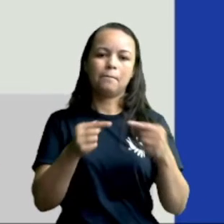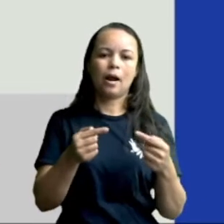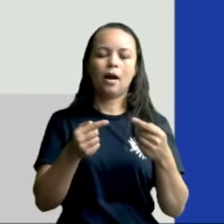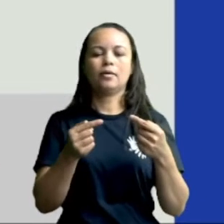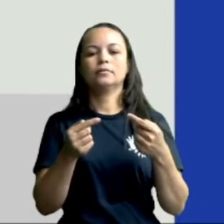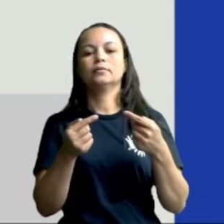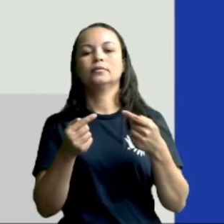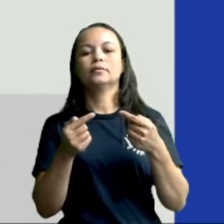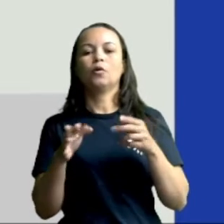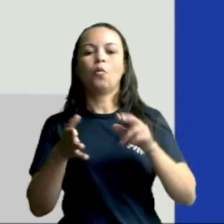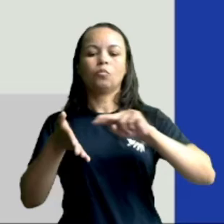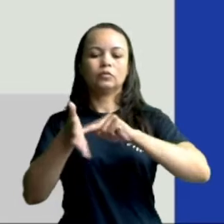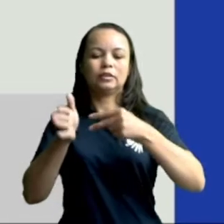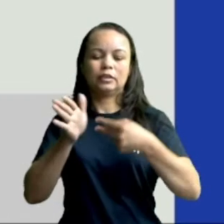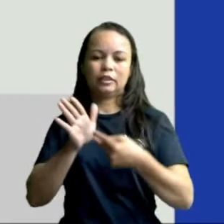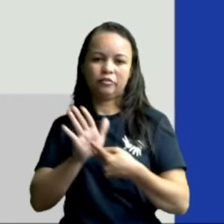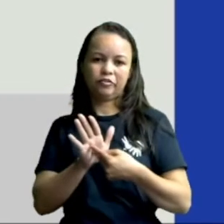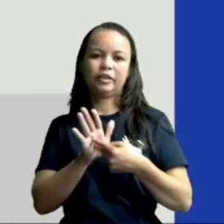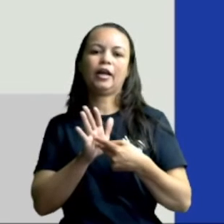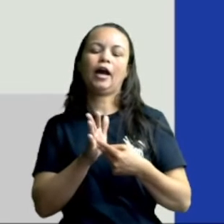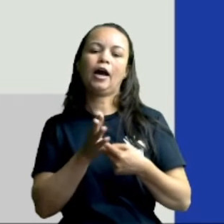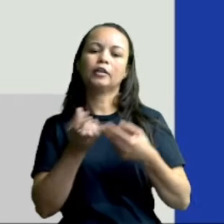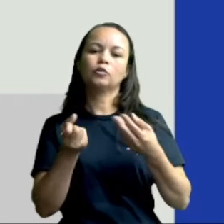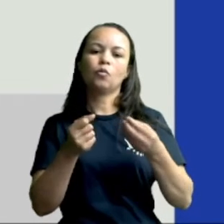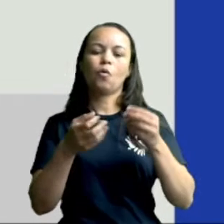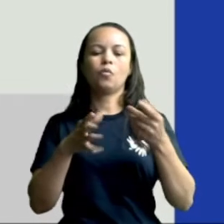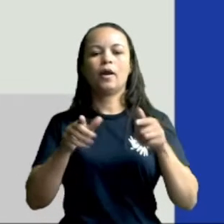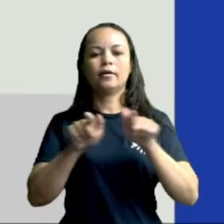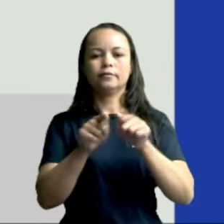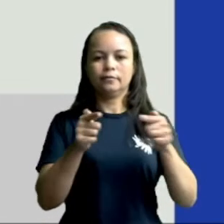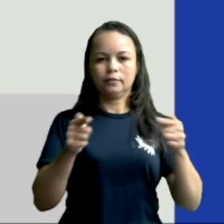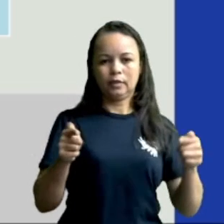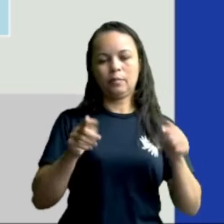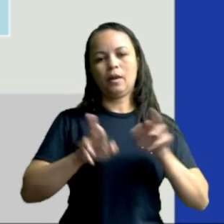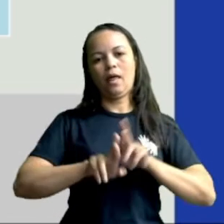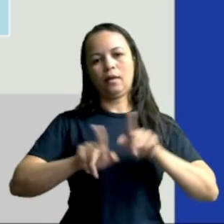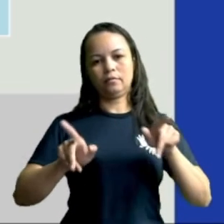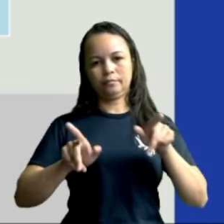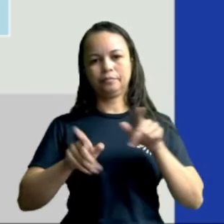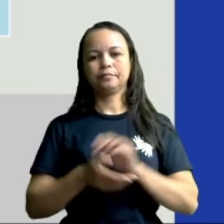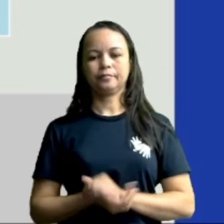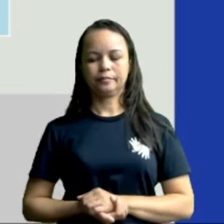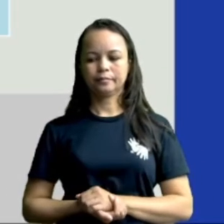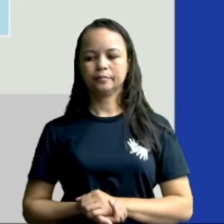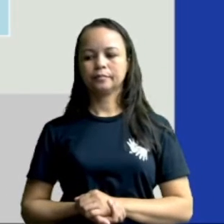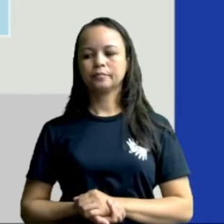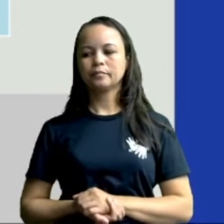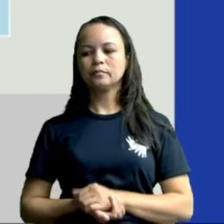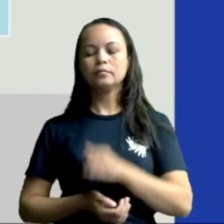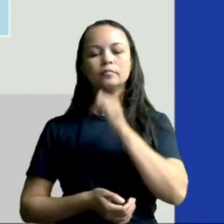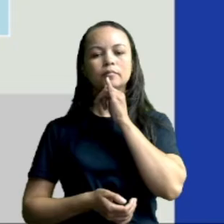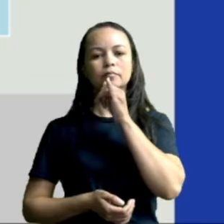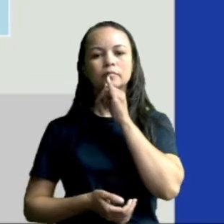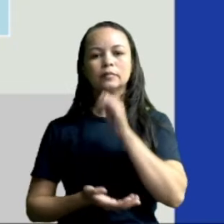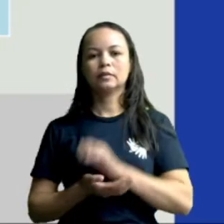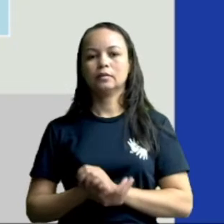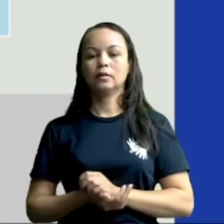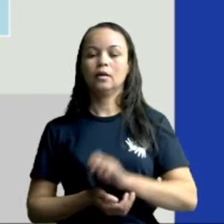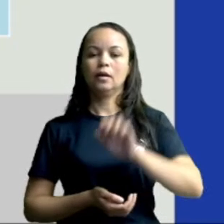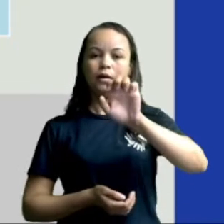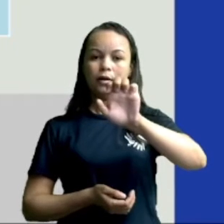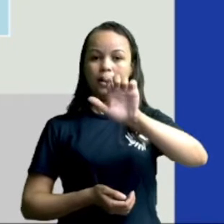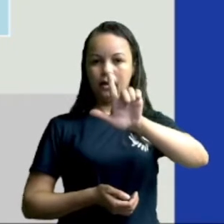um significado, função ou classe gramatical diferente. Ó, o exemplo que eu dei agora,